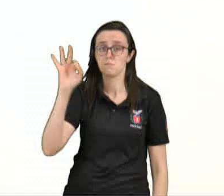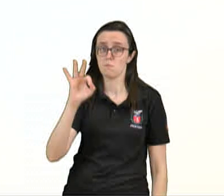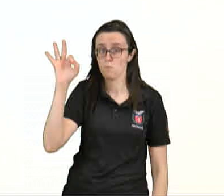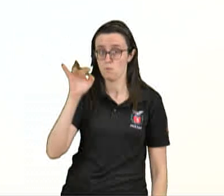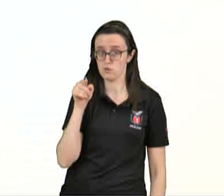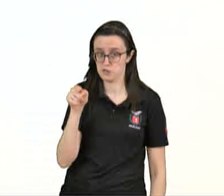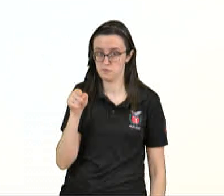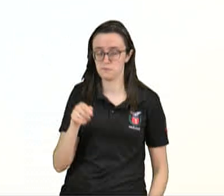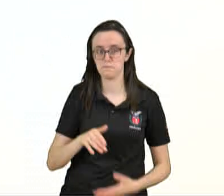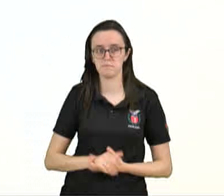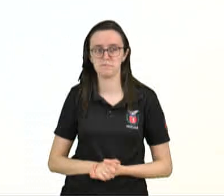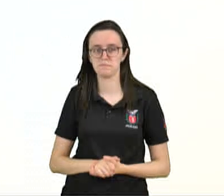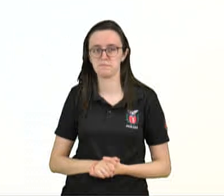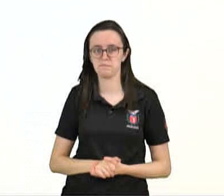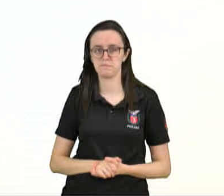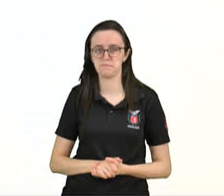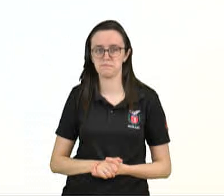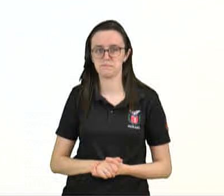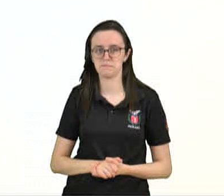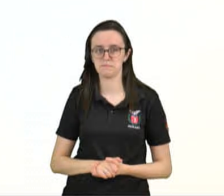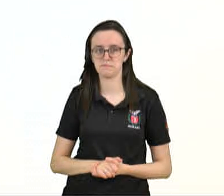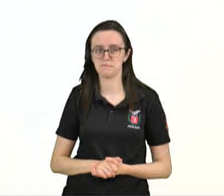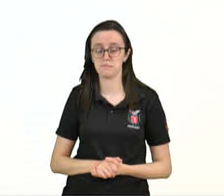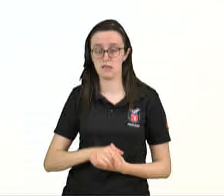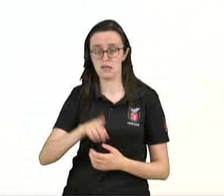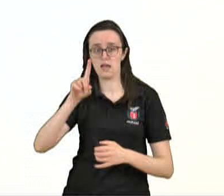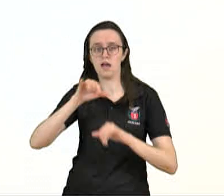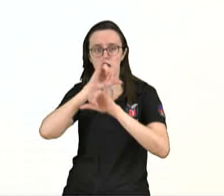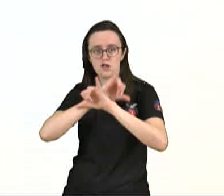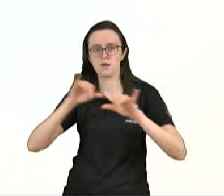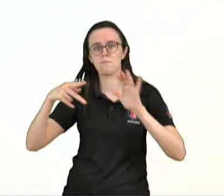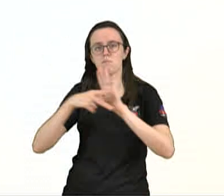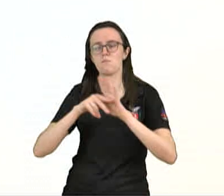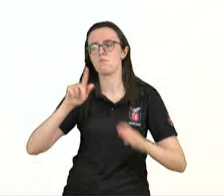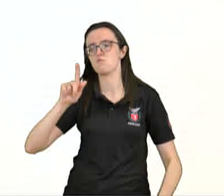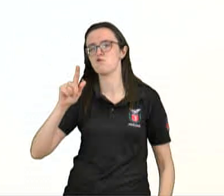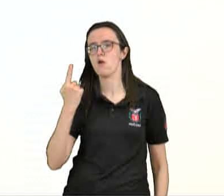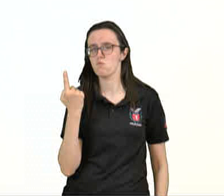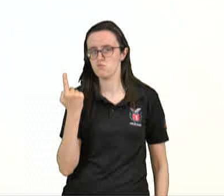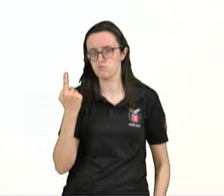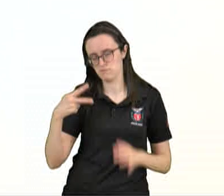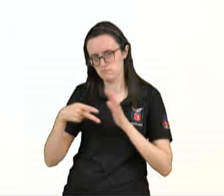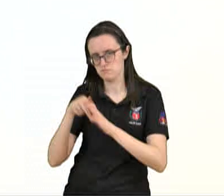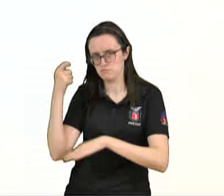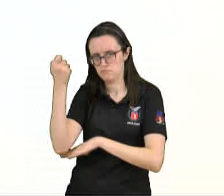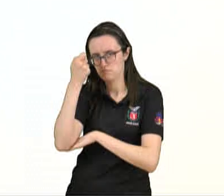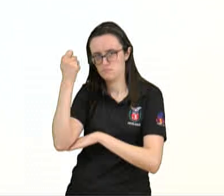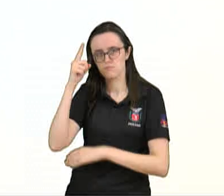13,3%. Então, foi, né, uma notícia do G1 do Rio Grande do Sul,